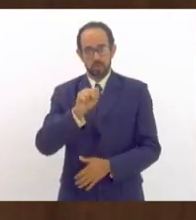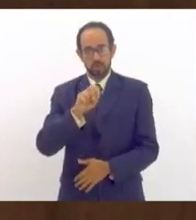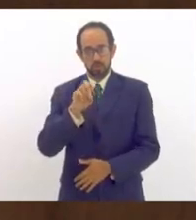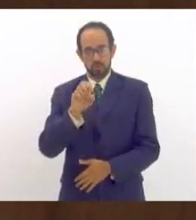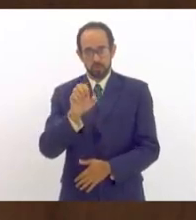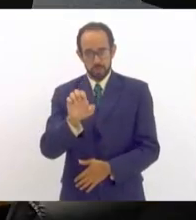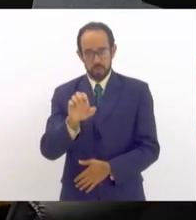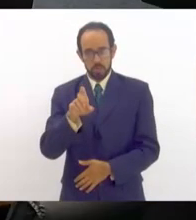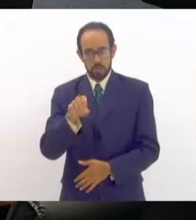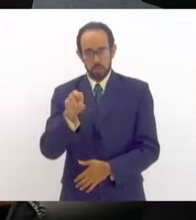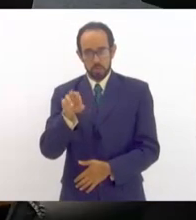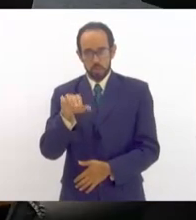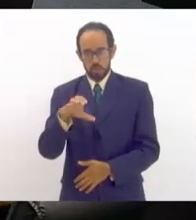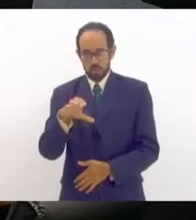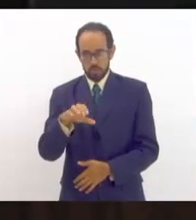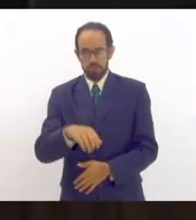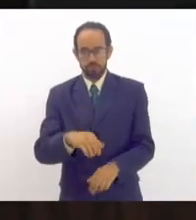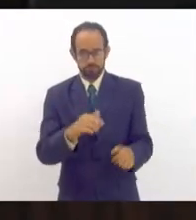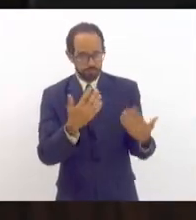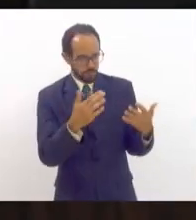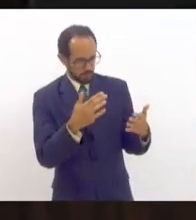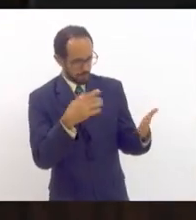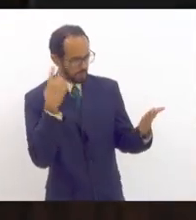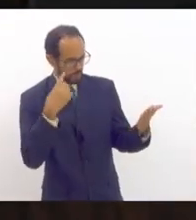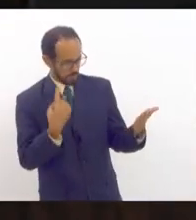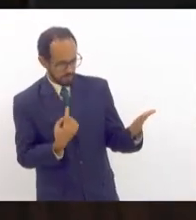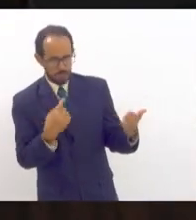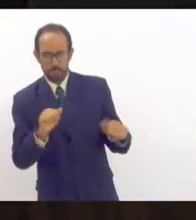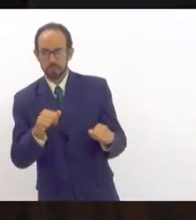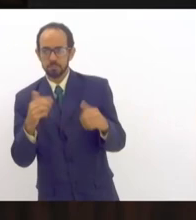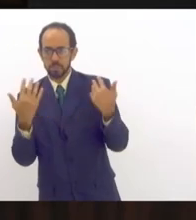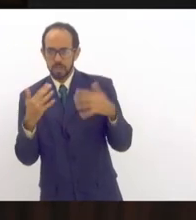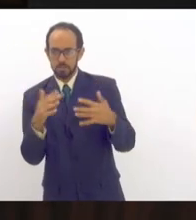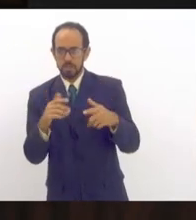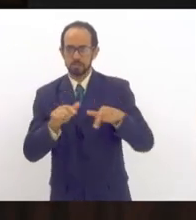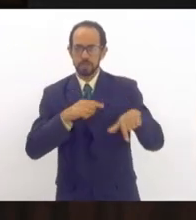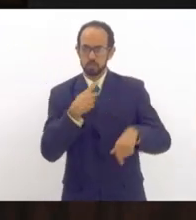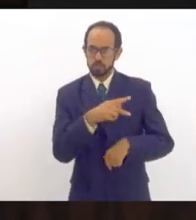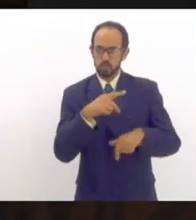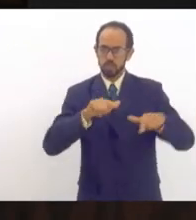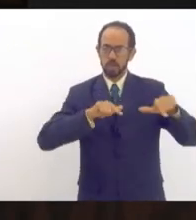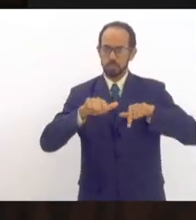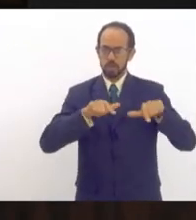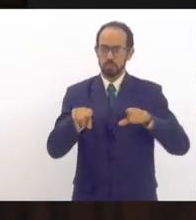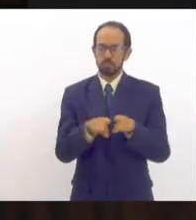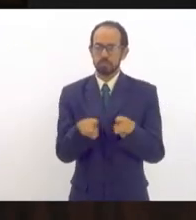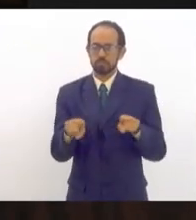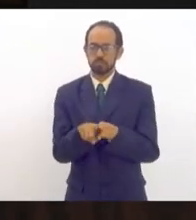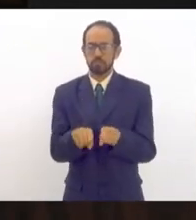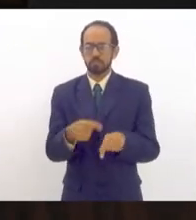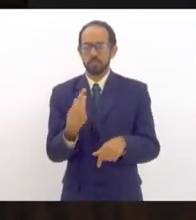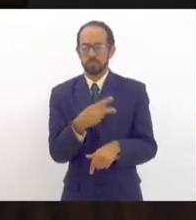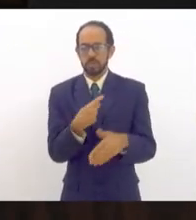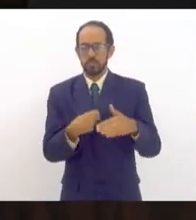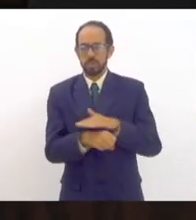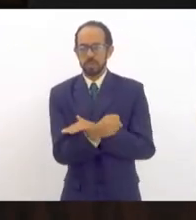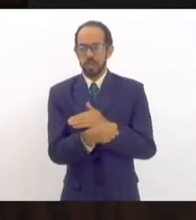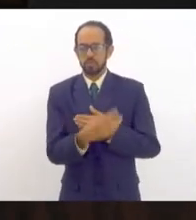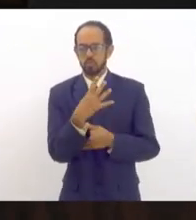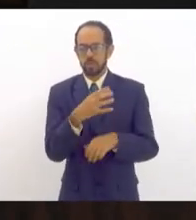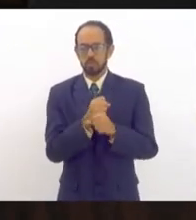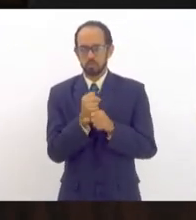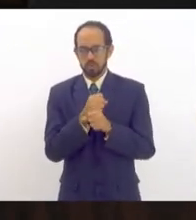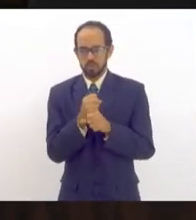Parabéns aí Dani tá aí parabéns pela reeleição pelo trabalho que você fez né Teu mandato os quatro anos